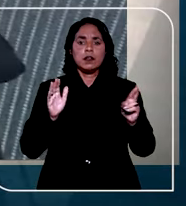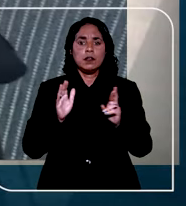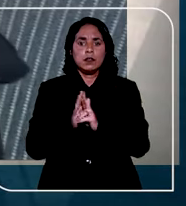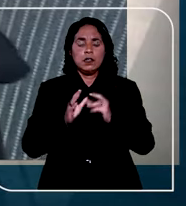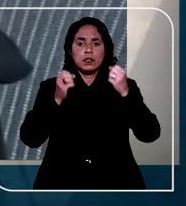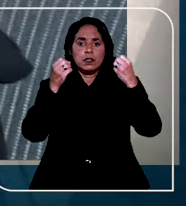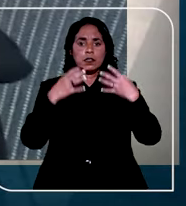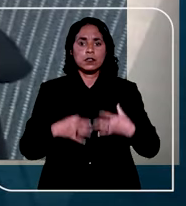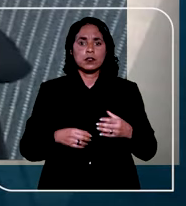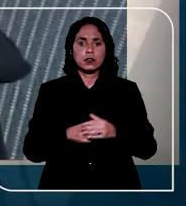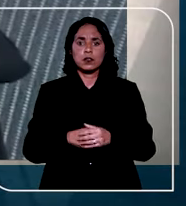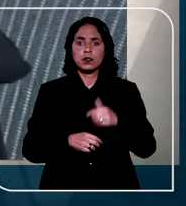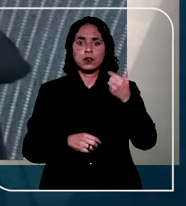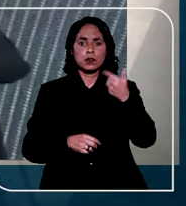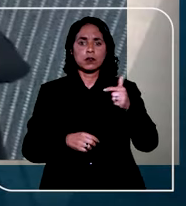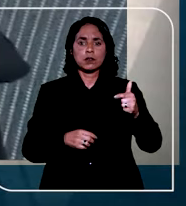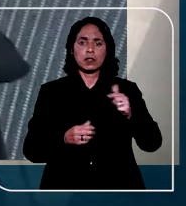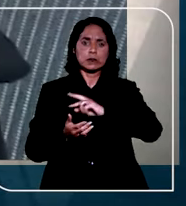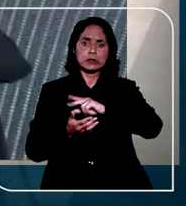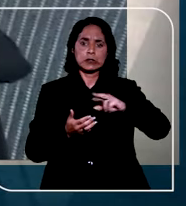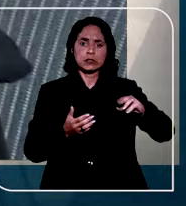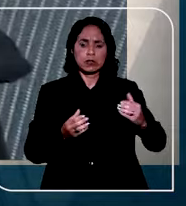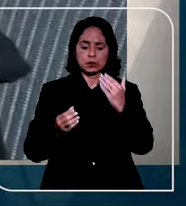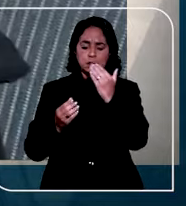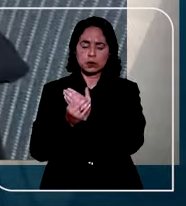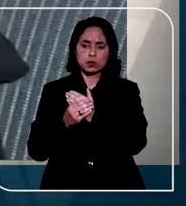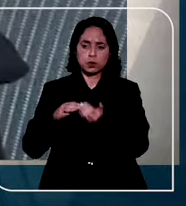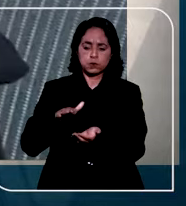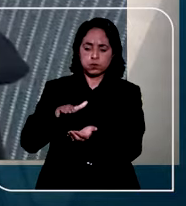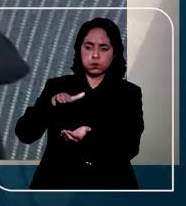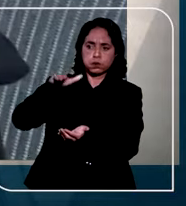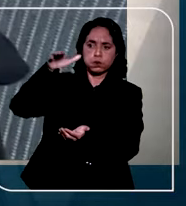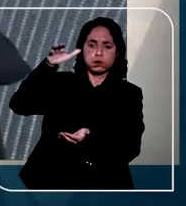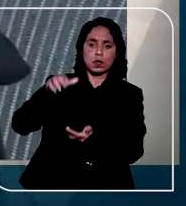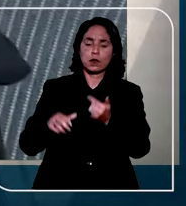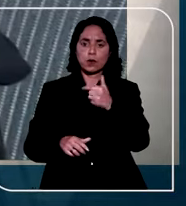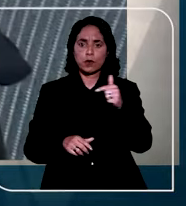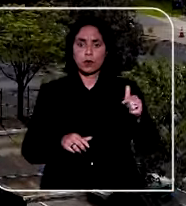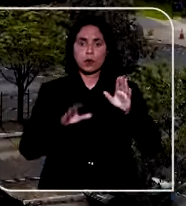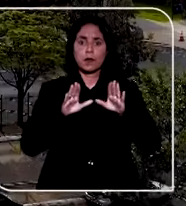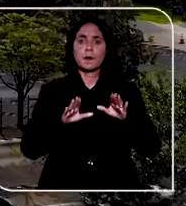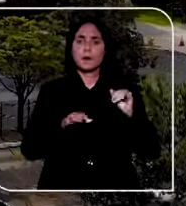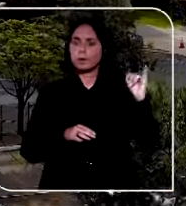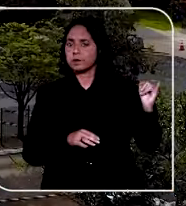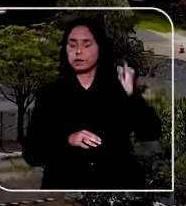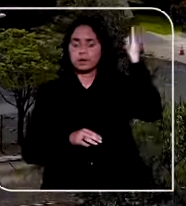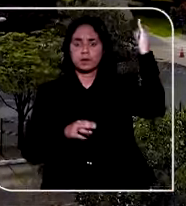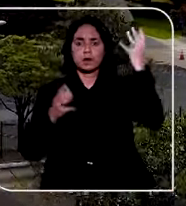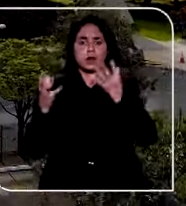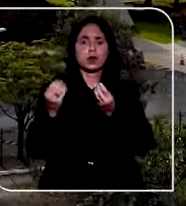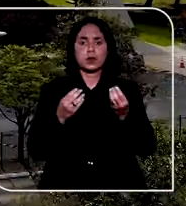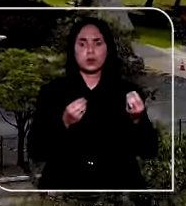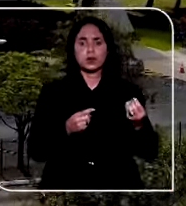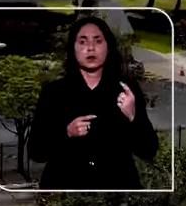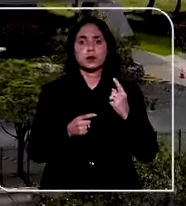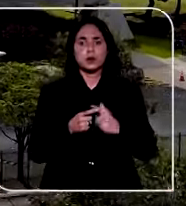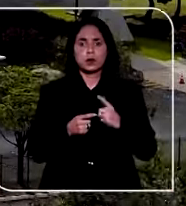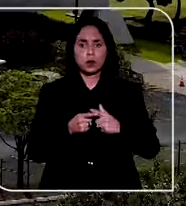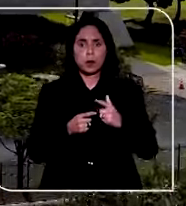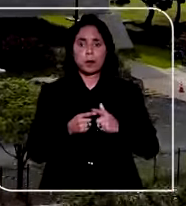não haja uma multiplicidade de processos sobre o mesmo assunto o debate é relevante já que a definição da corte